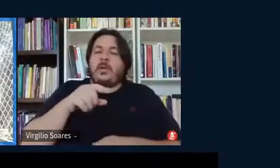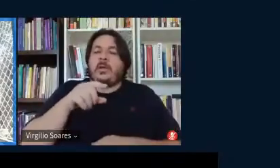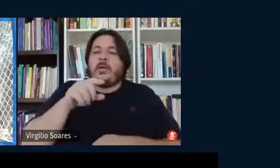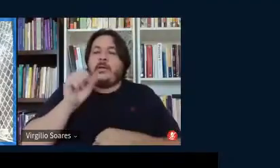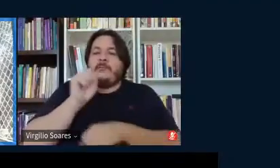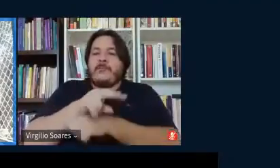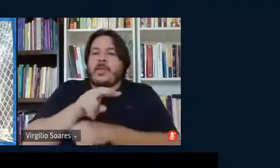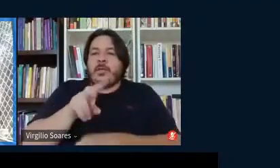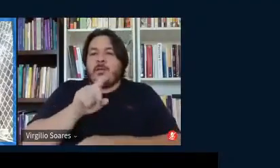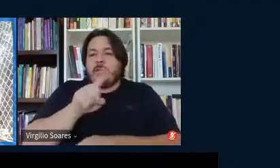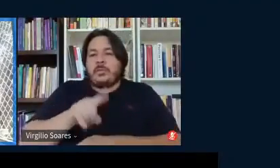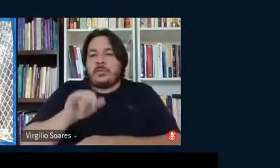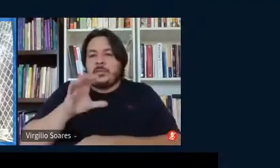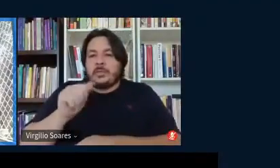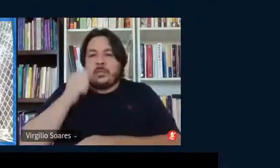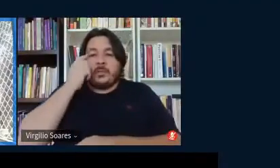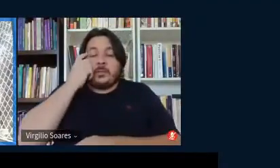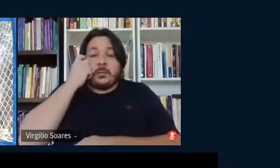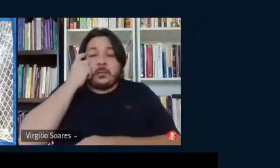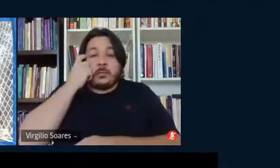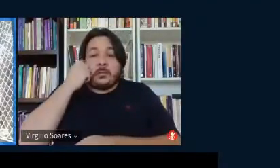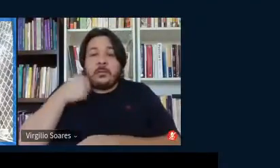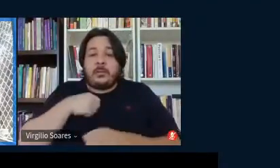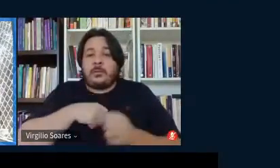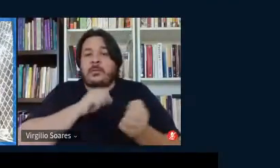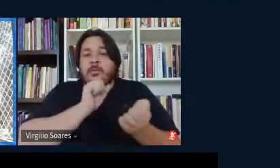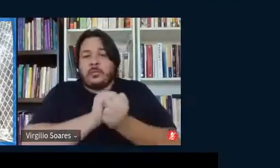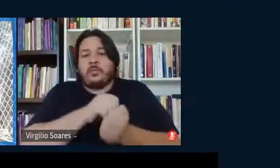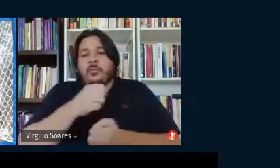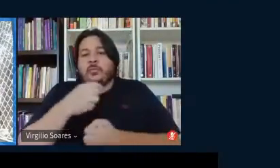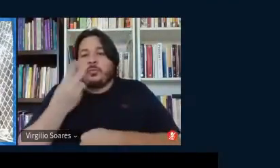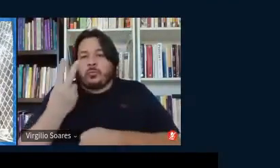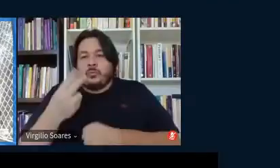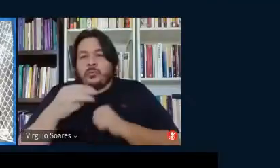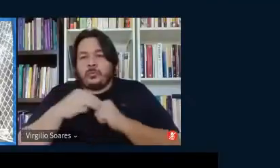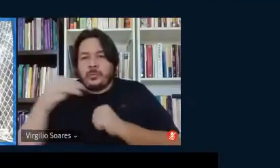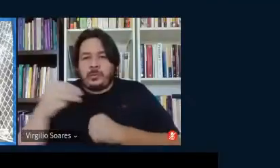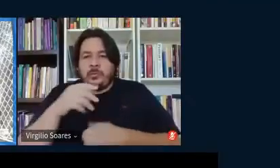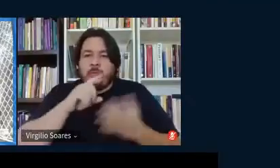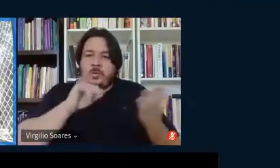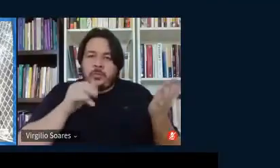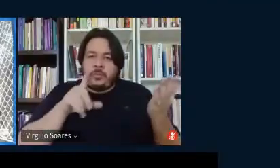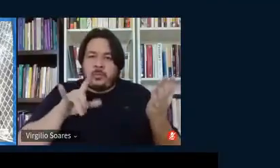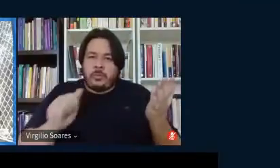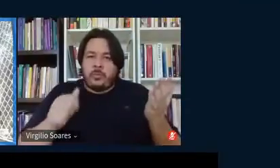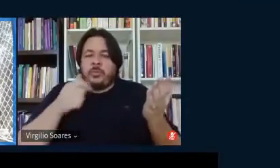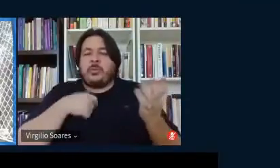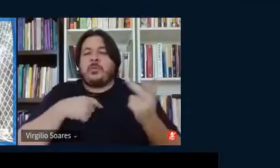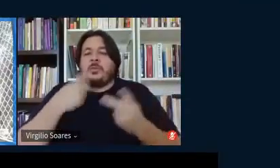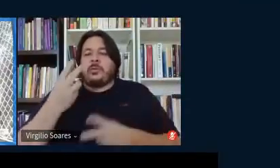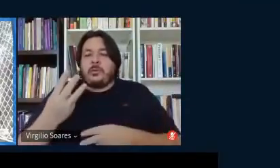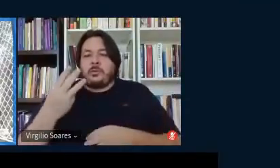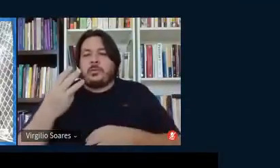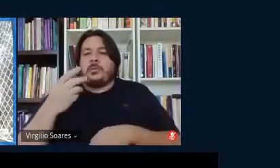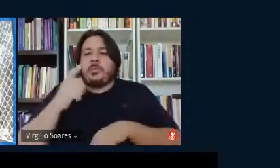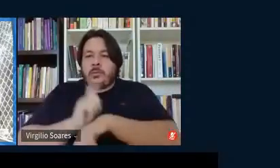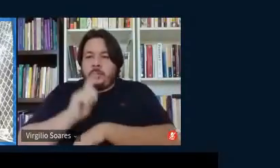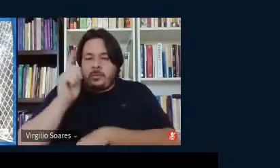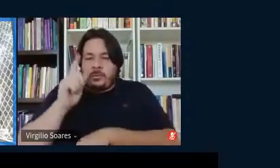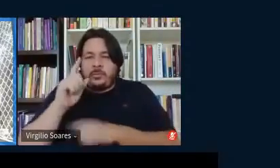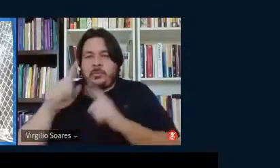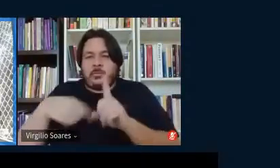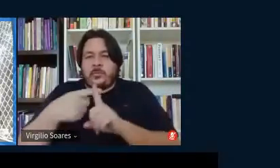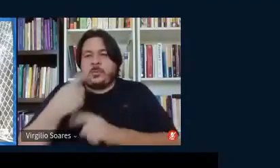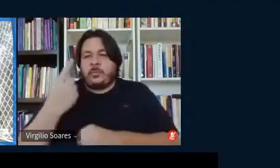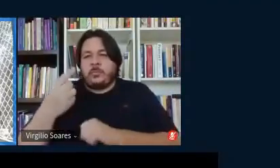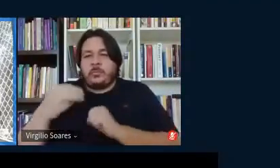sou acompanhada, então, por duas mestrandas, no caso, Júlia e Mariana Simões, por 3 graduandos e ainda por uma